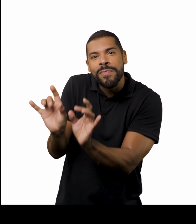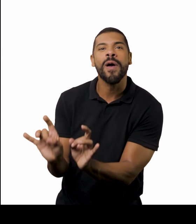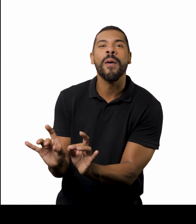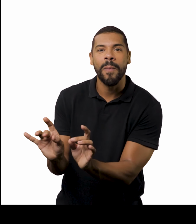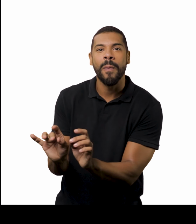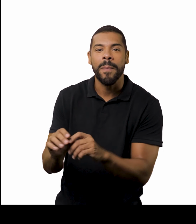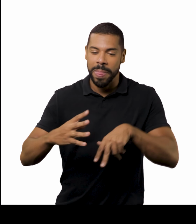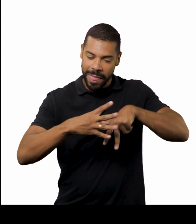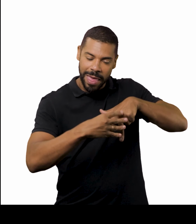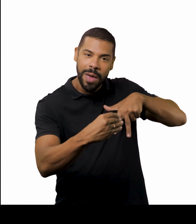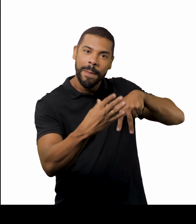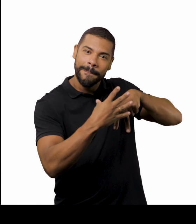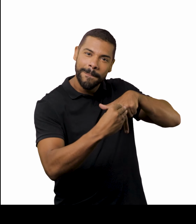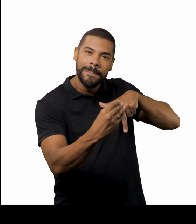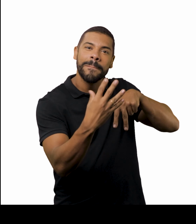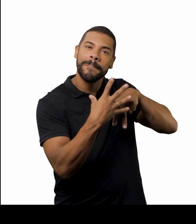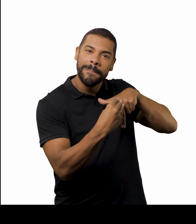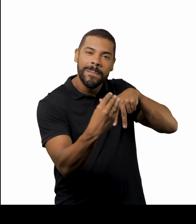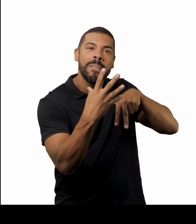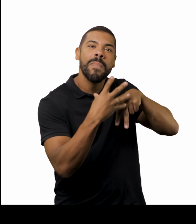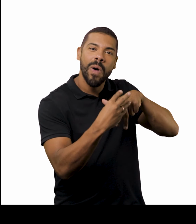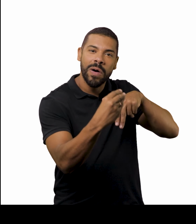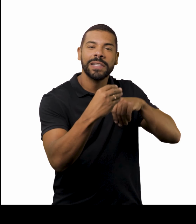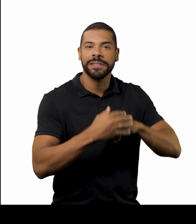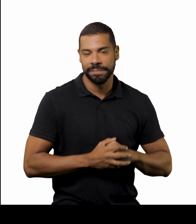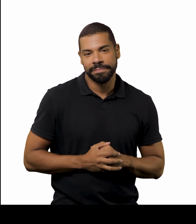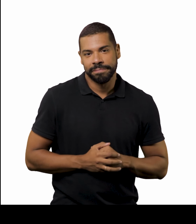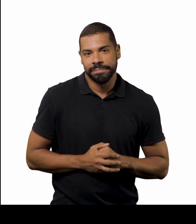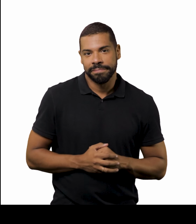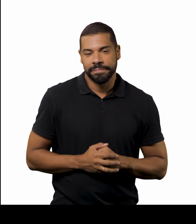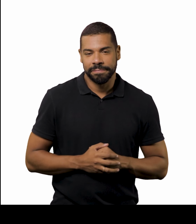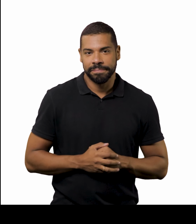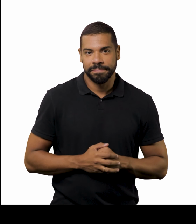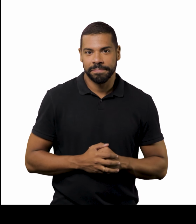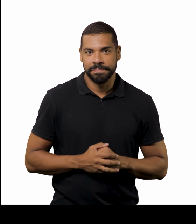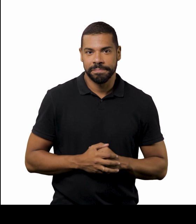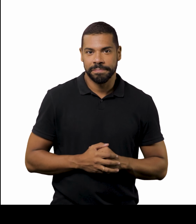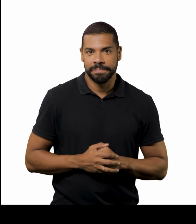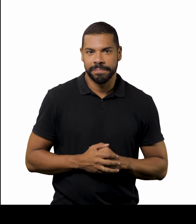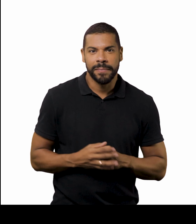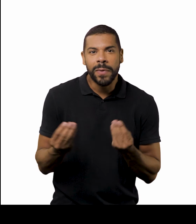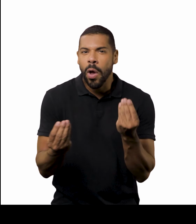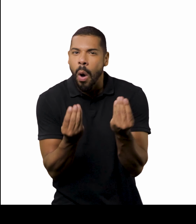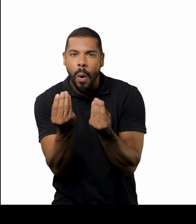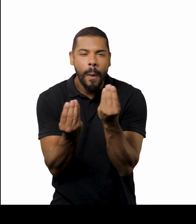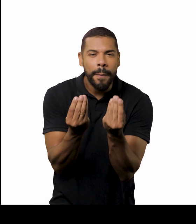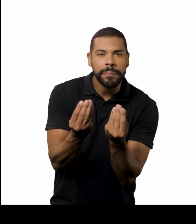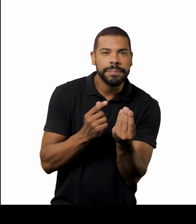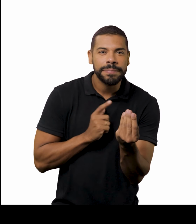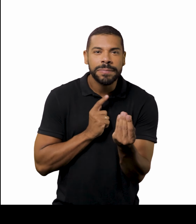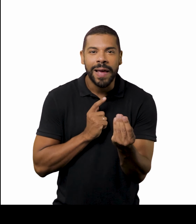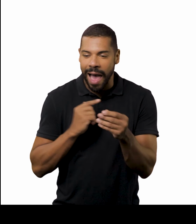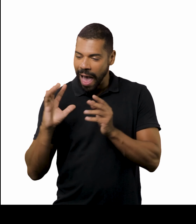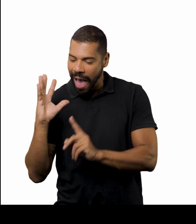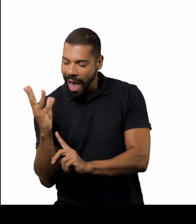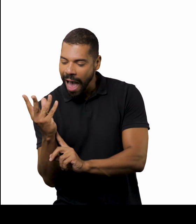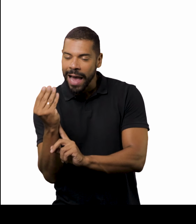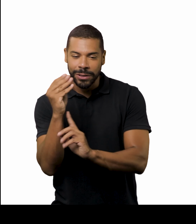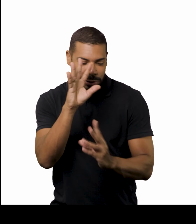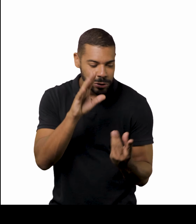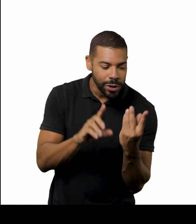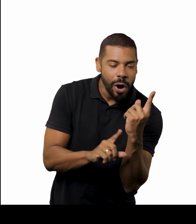arte e moda, né? Que acho que é um questionamento que aí é quase que onipresente, se moda é arte,